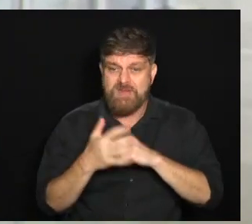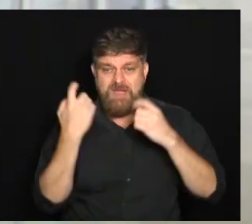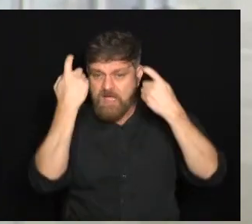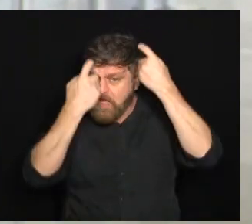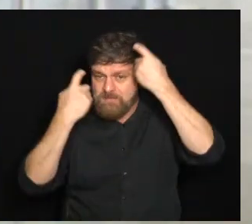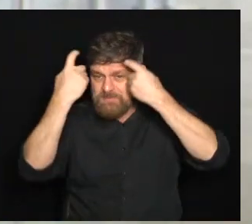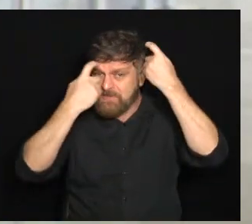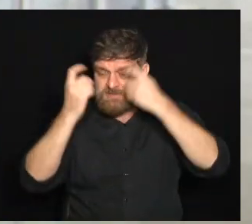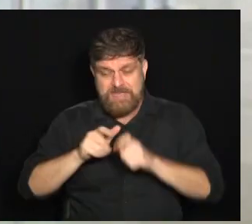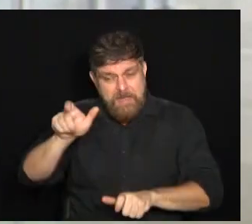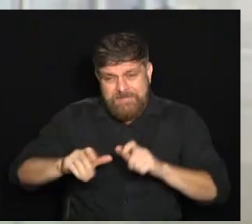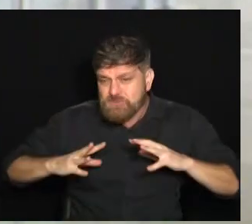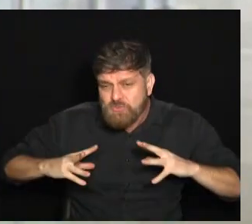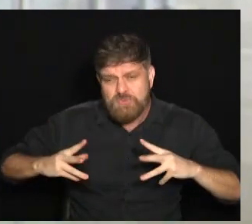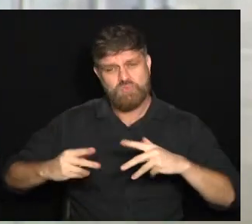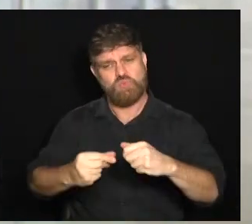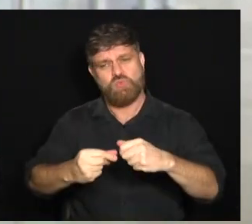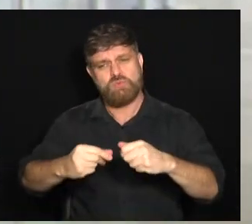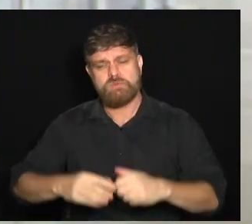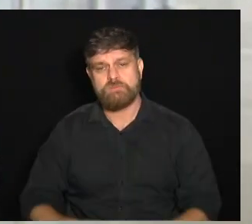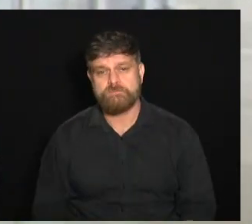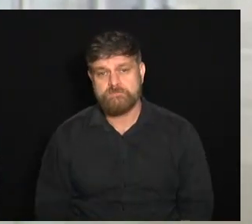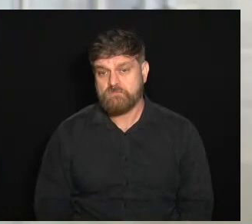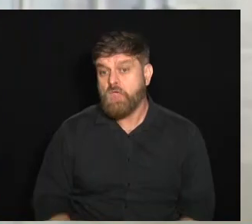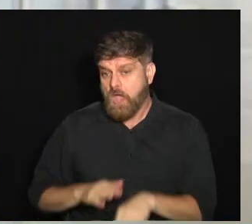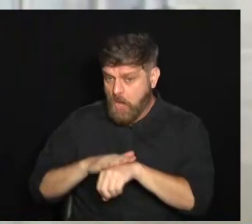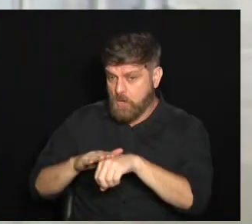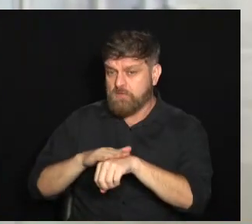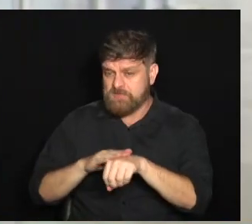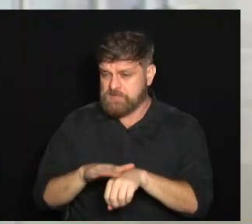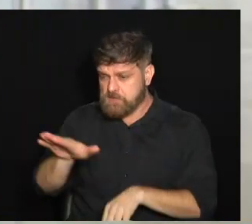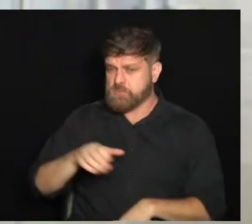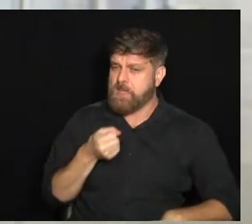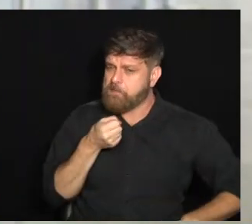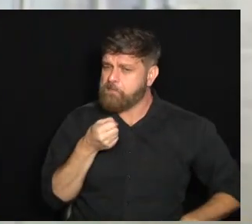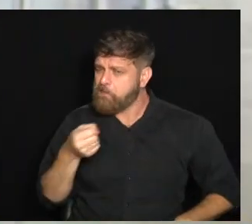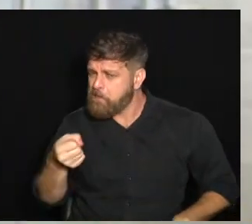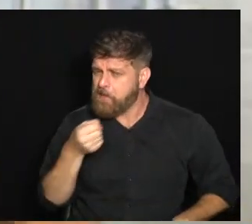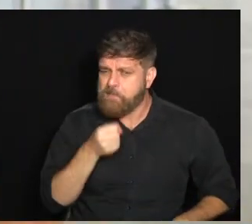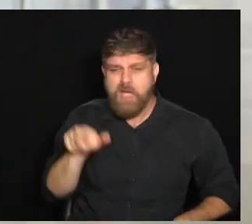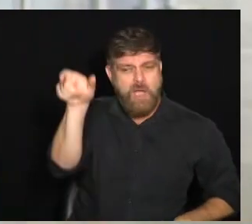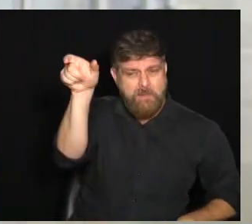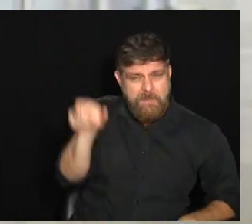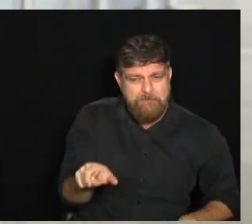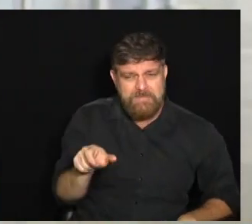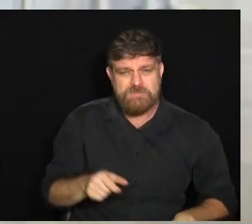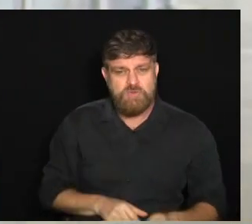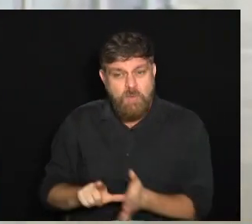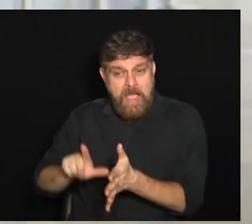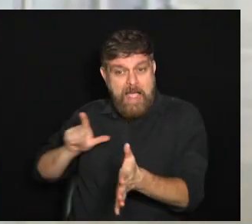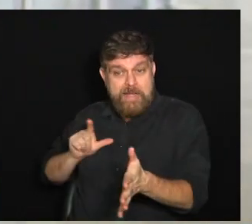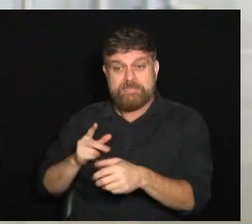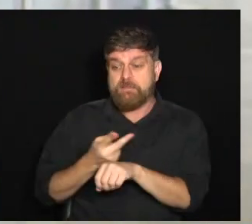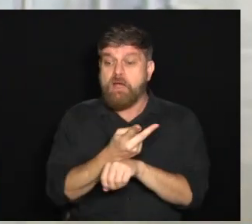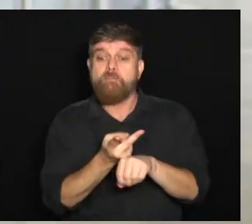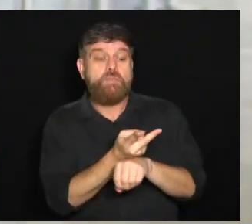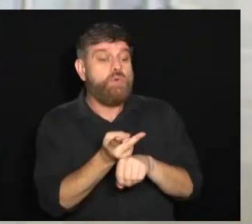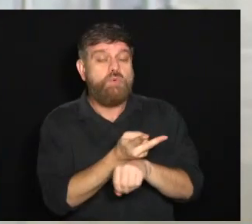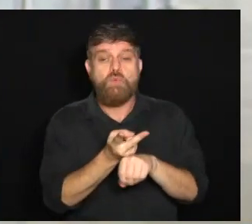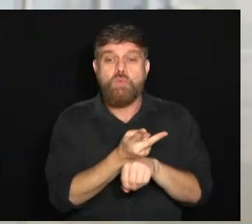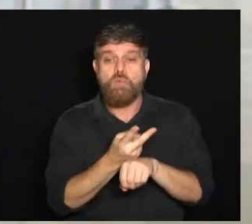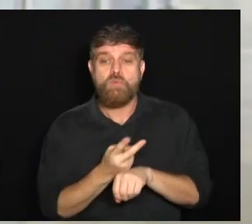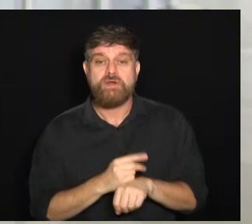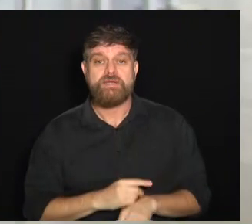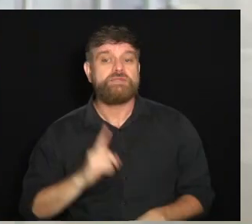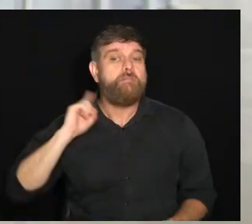de todas as pessoas. Eu conversei com um dos passageiros um pouco mais cedo, ele estava procurando viagens para